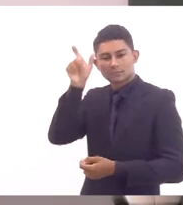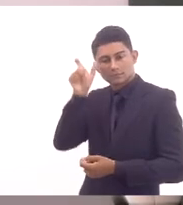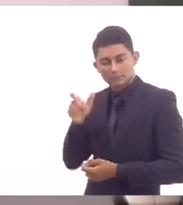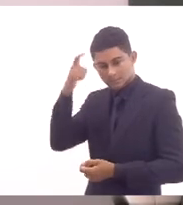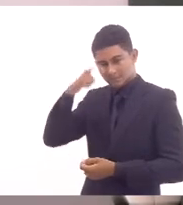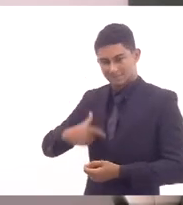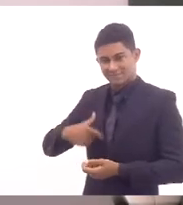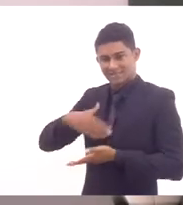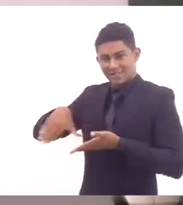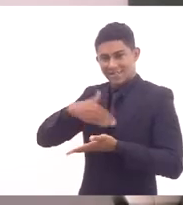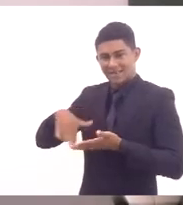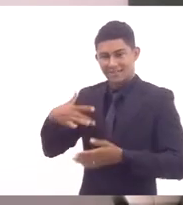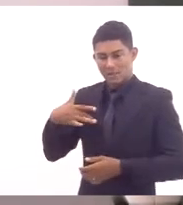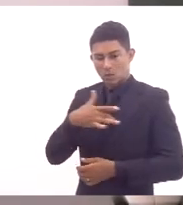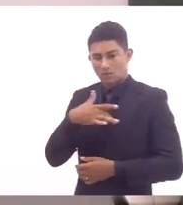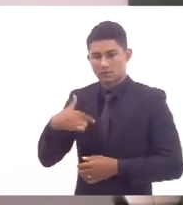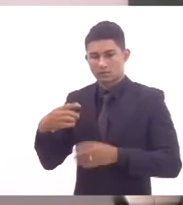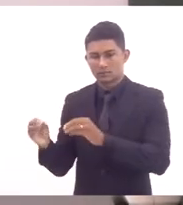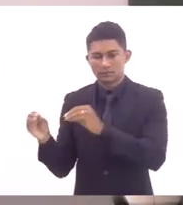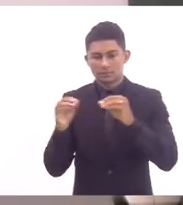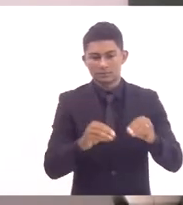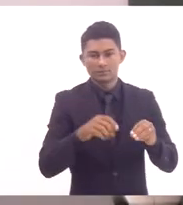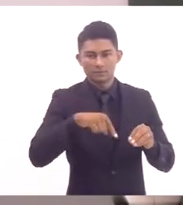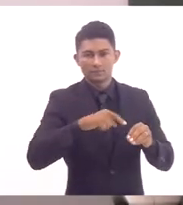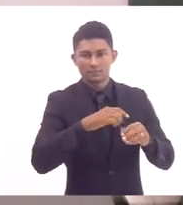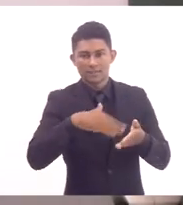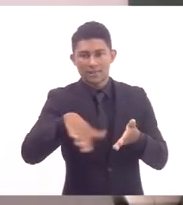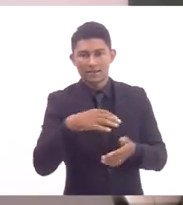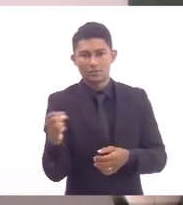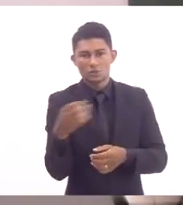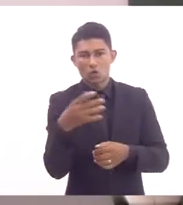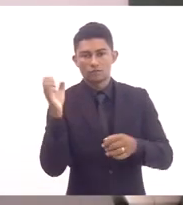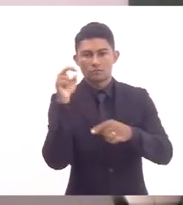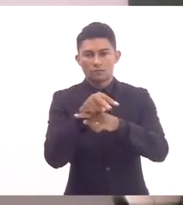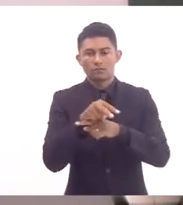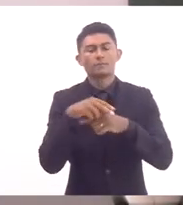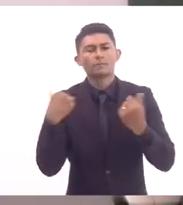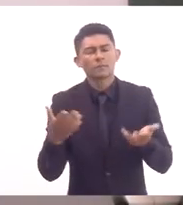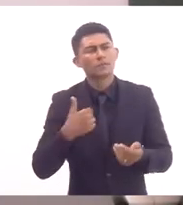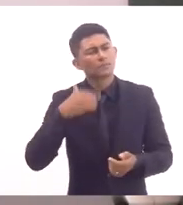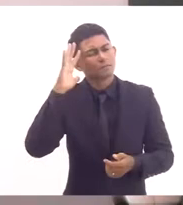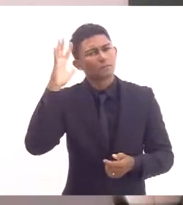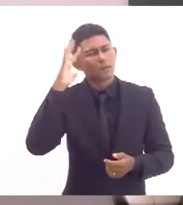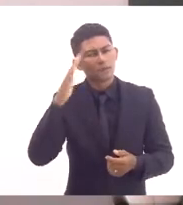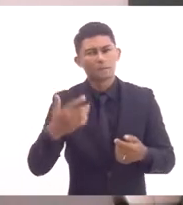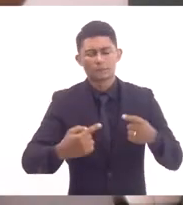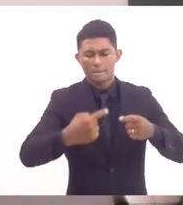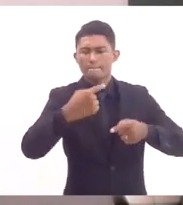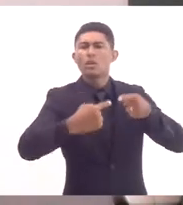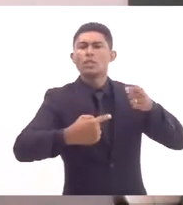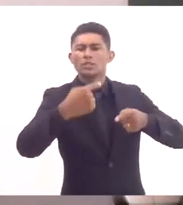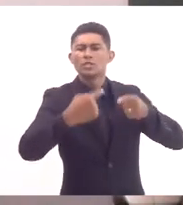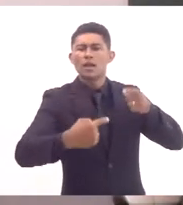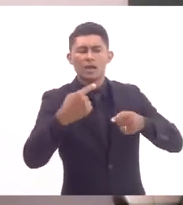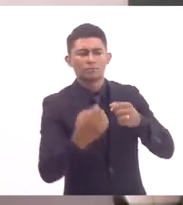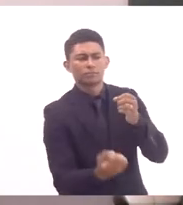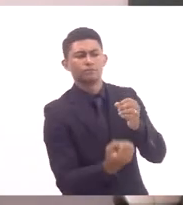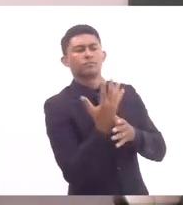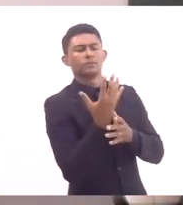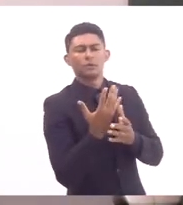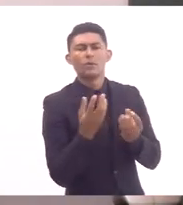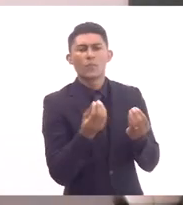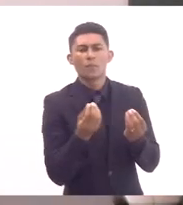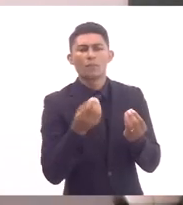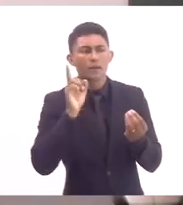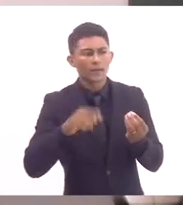e quando a gente fala em construção de políticas né a gente fala em construir de uma forma coletiva e